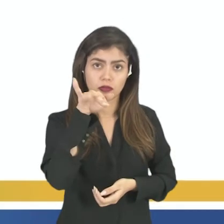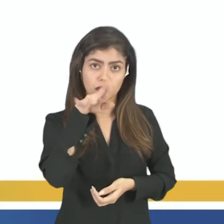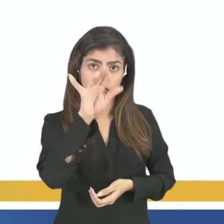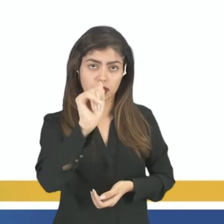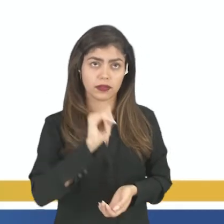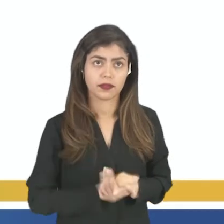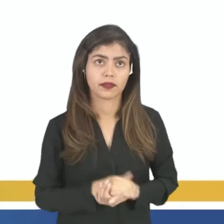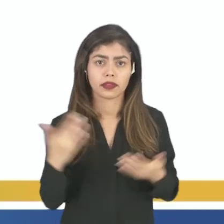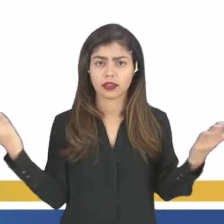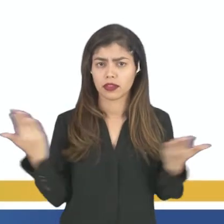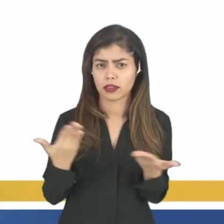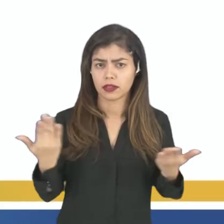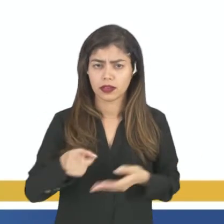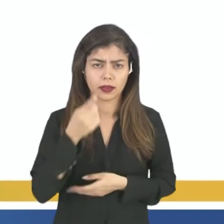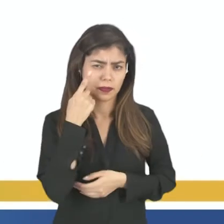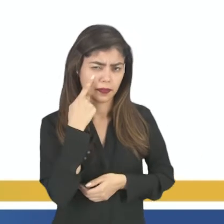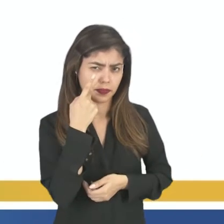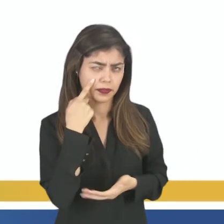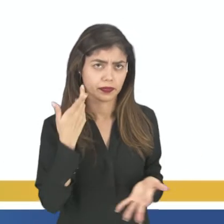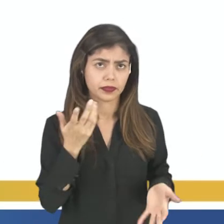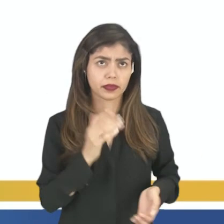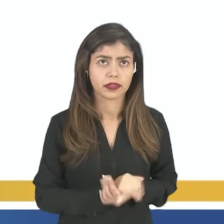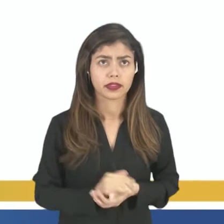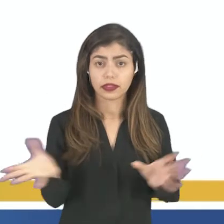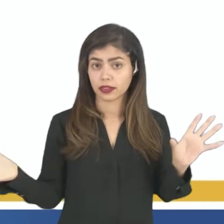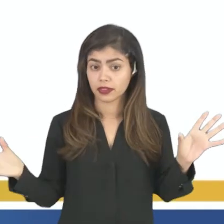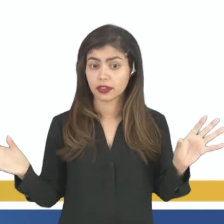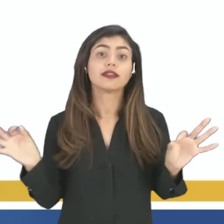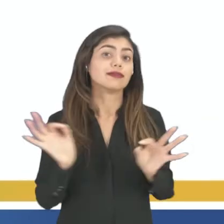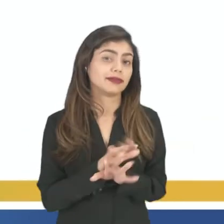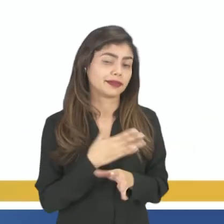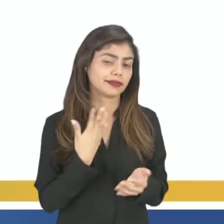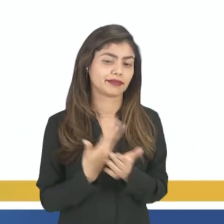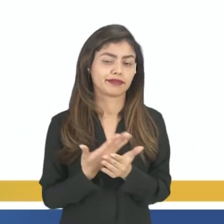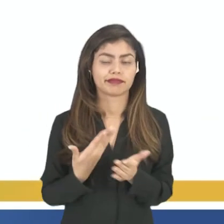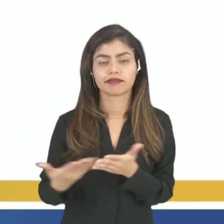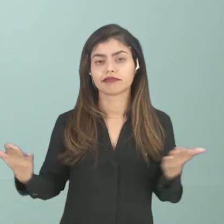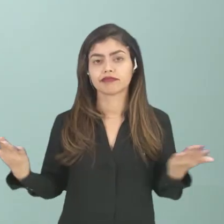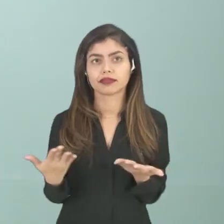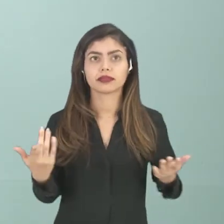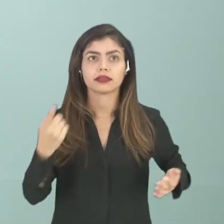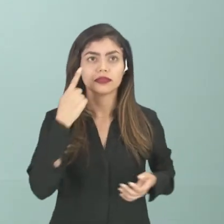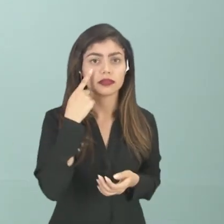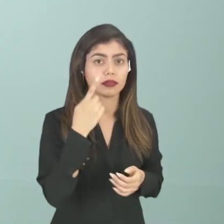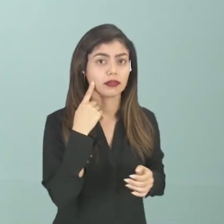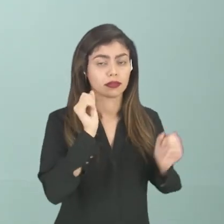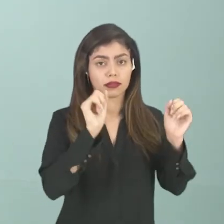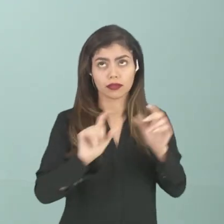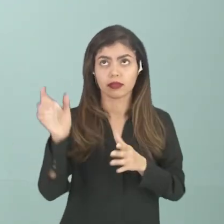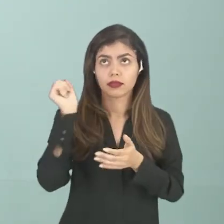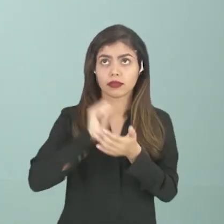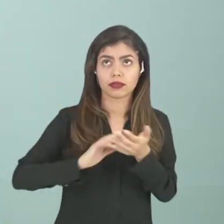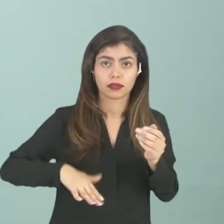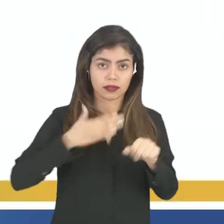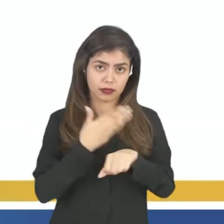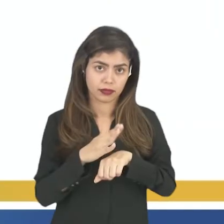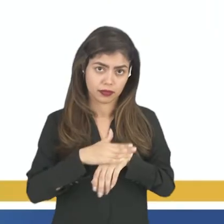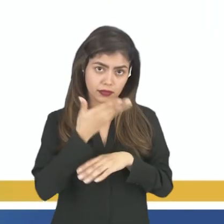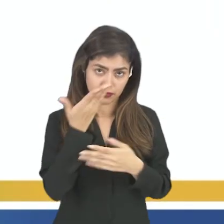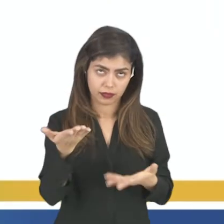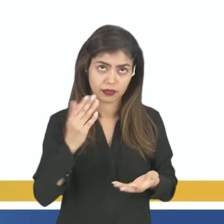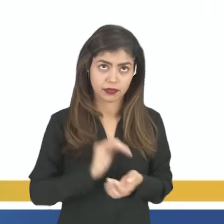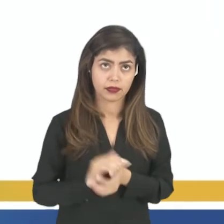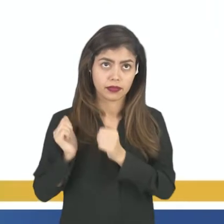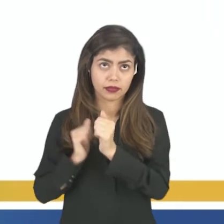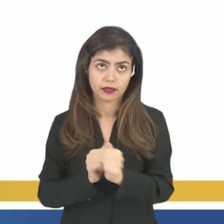E para gente fechar a nossa aula, tem uma atividade prática para vocês. Segue